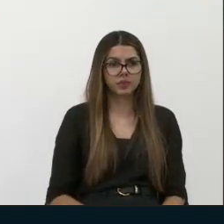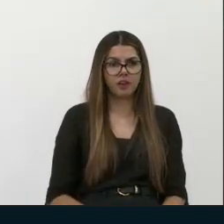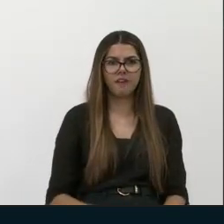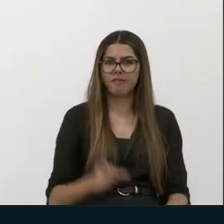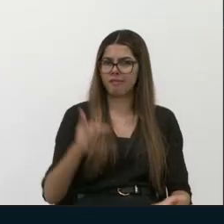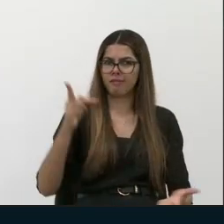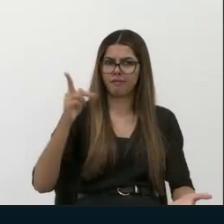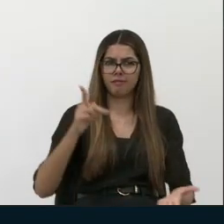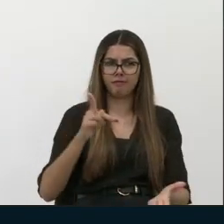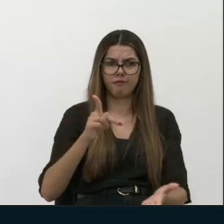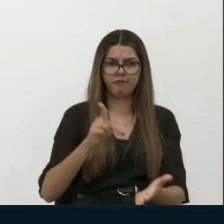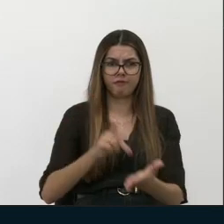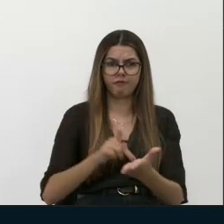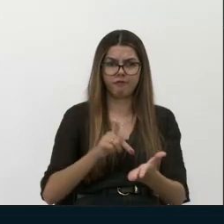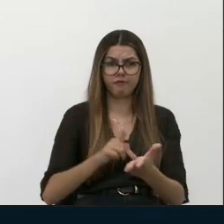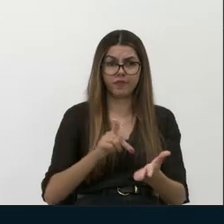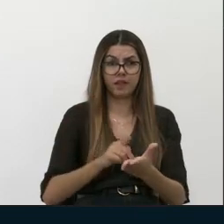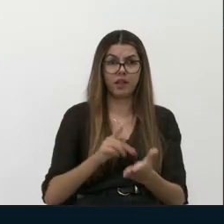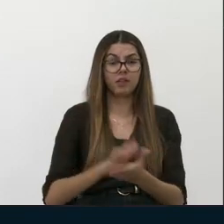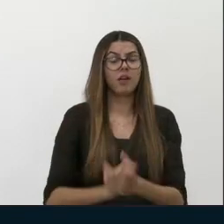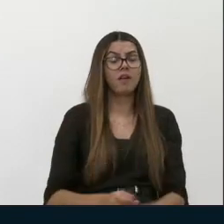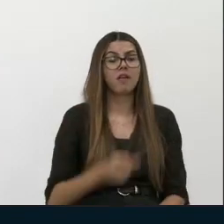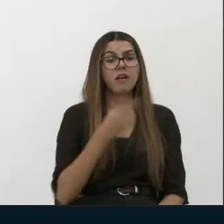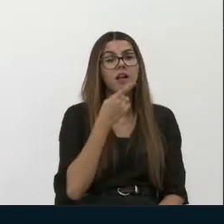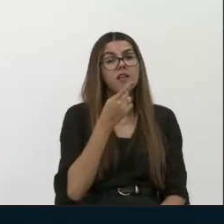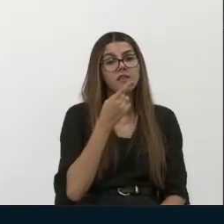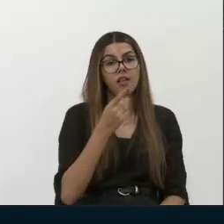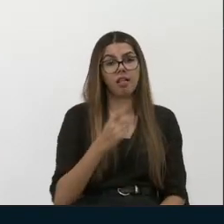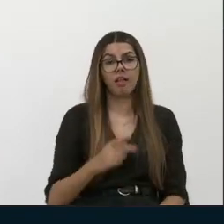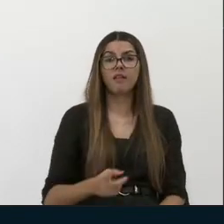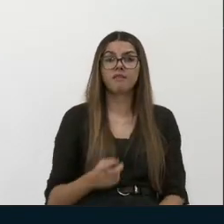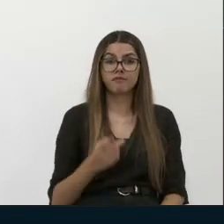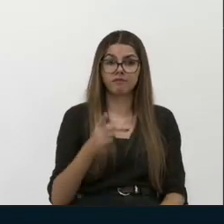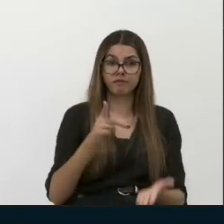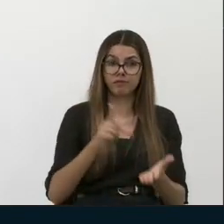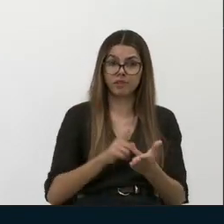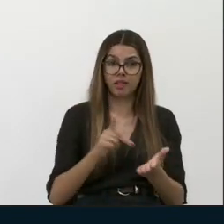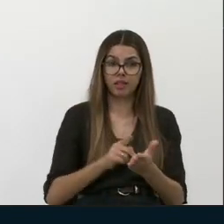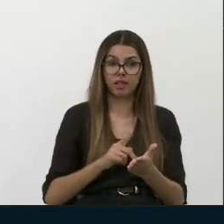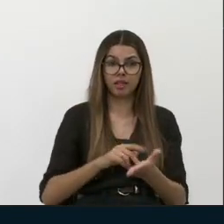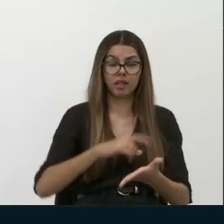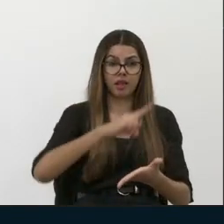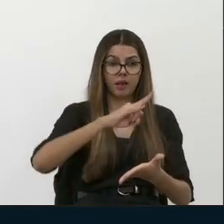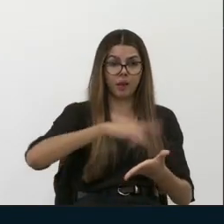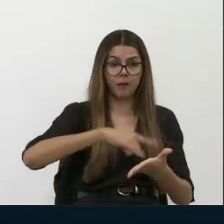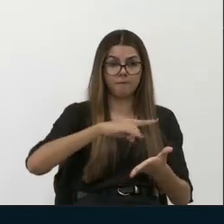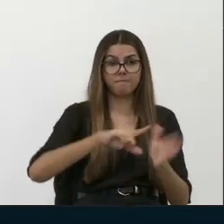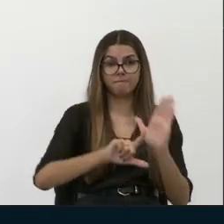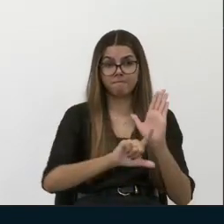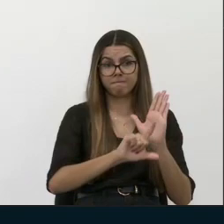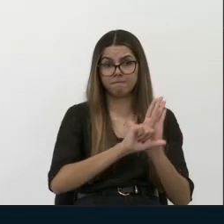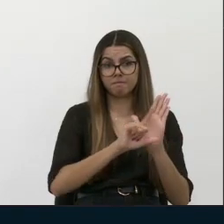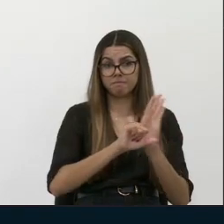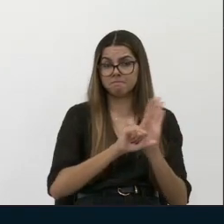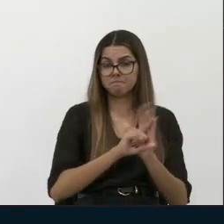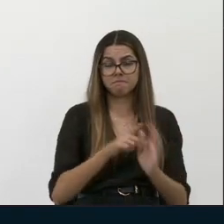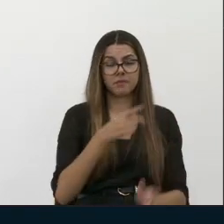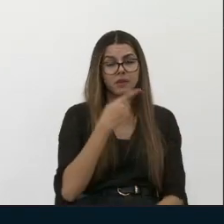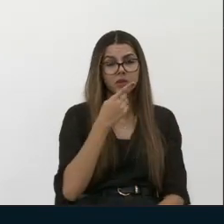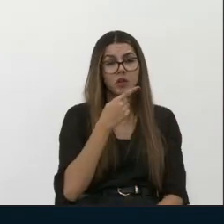verdade. Agora, se vai falar a verdade, você é processado, eu tomo esse processo, mas não retiro uma palavra que eu disse dessa